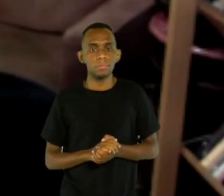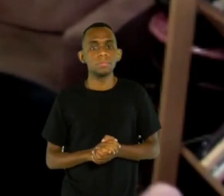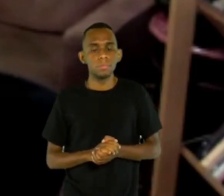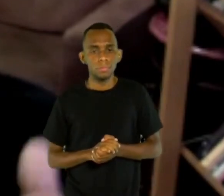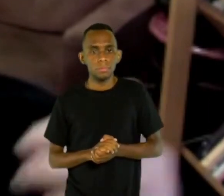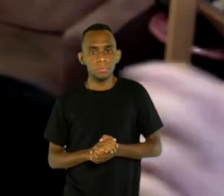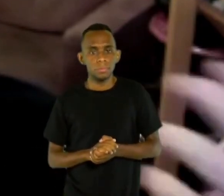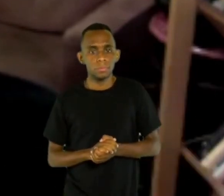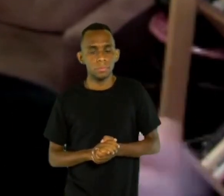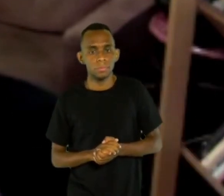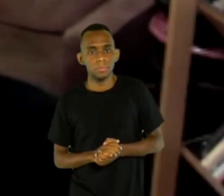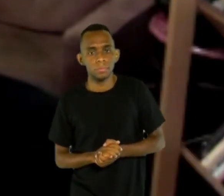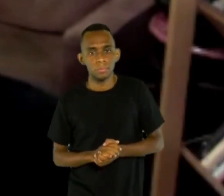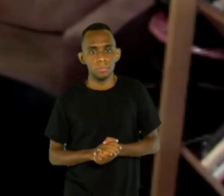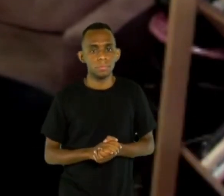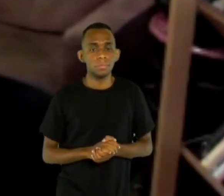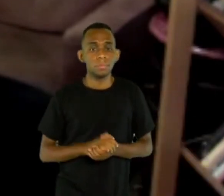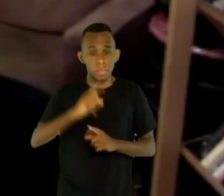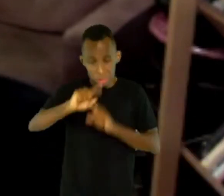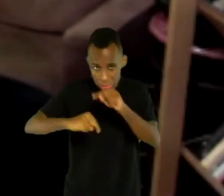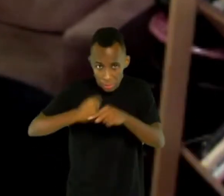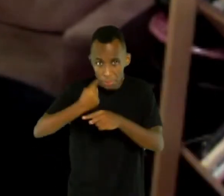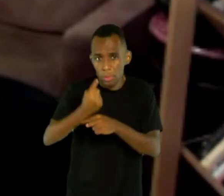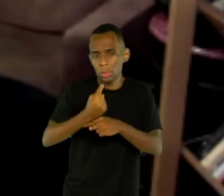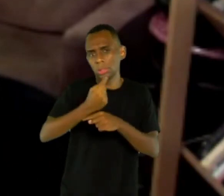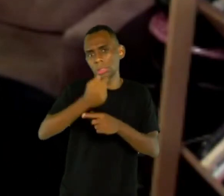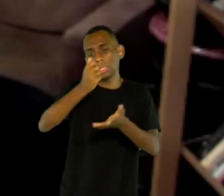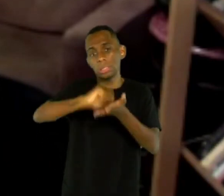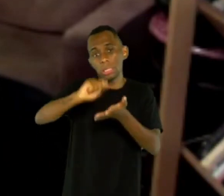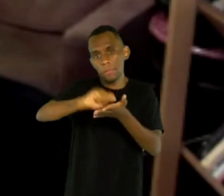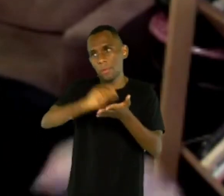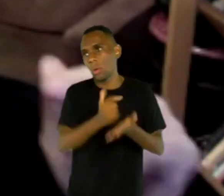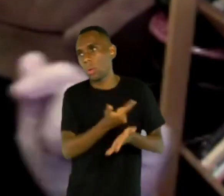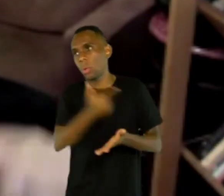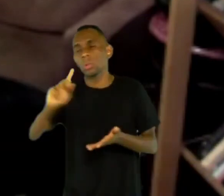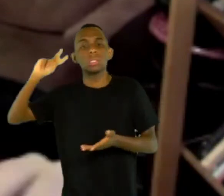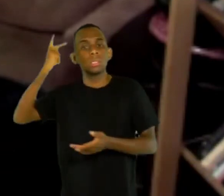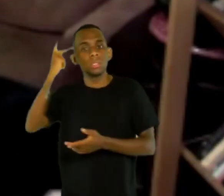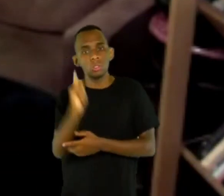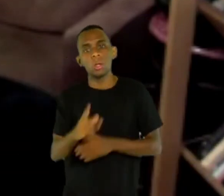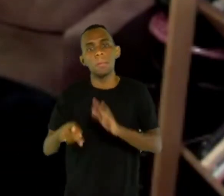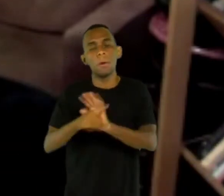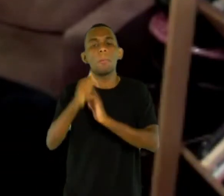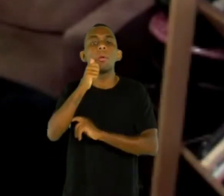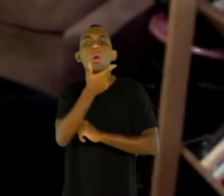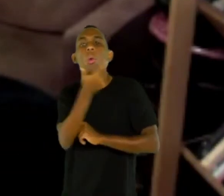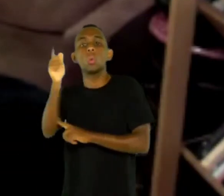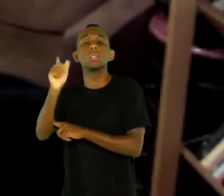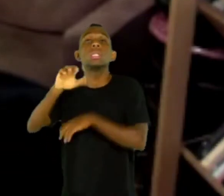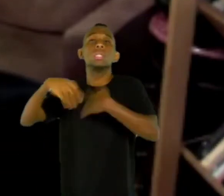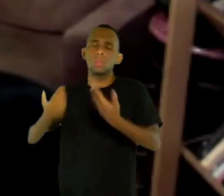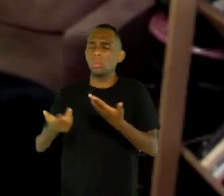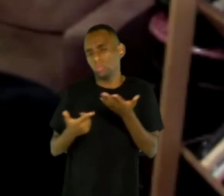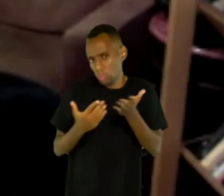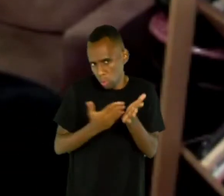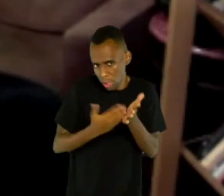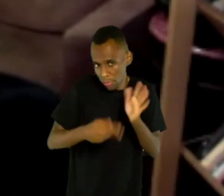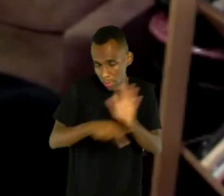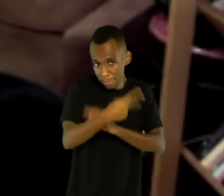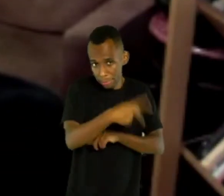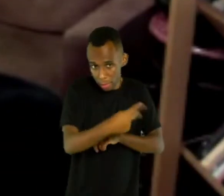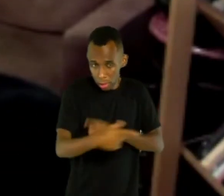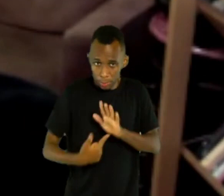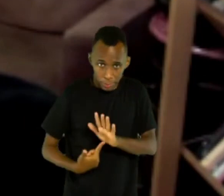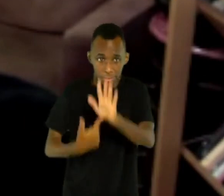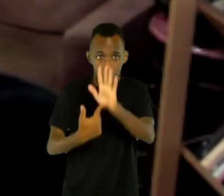né? Exatamente. E depois ela iria escrever a biografia da Sueli Carneiro. No lançamento do livro dela, eu